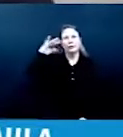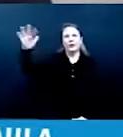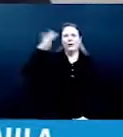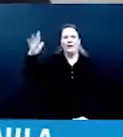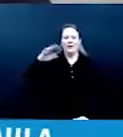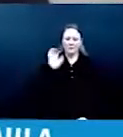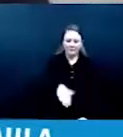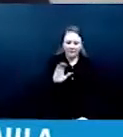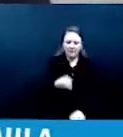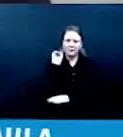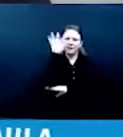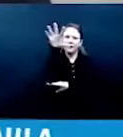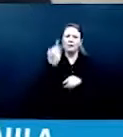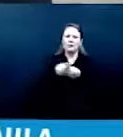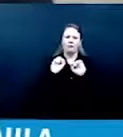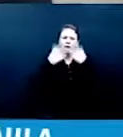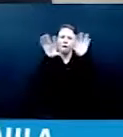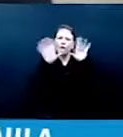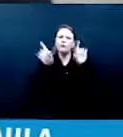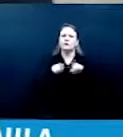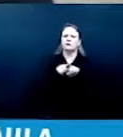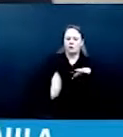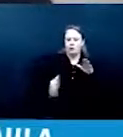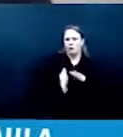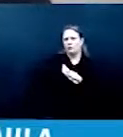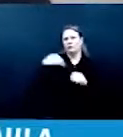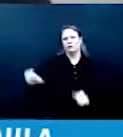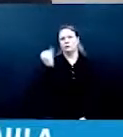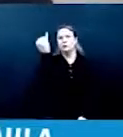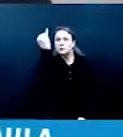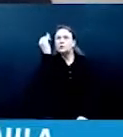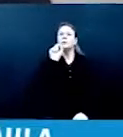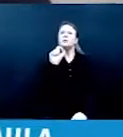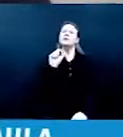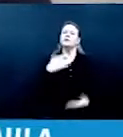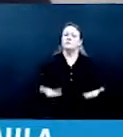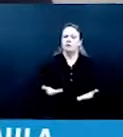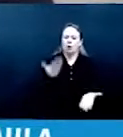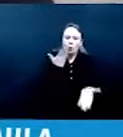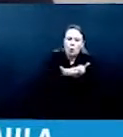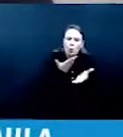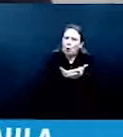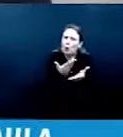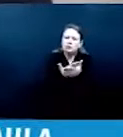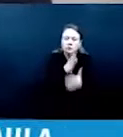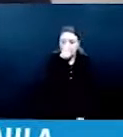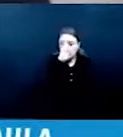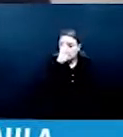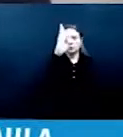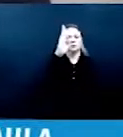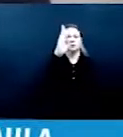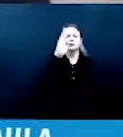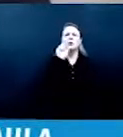enfim, qualquer modalidade. Então é importante a gente colocar que o estudo é essencial